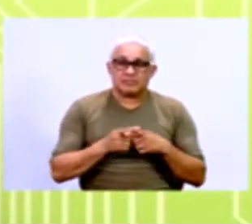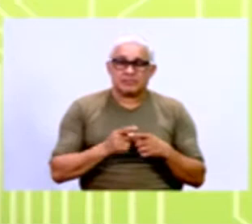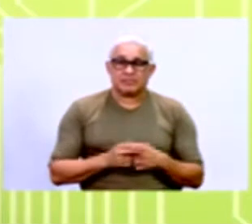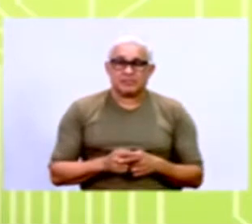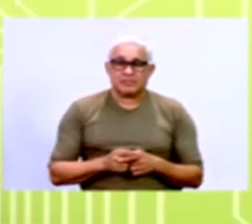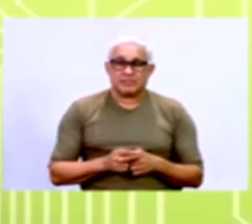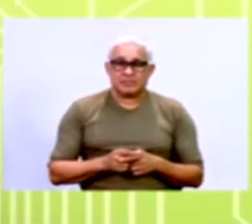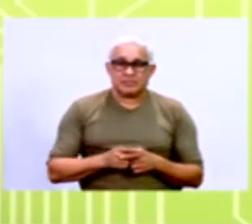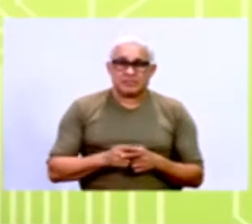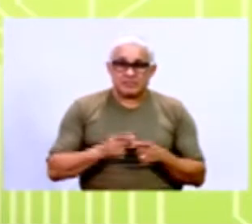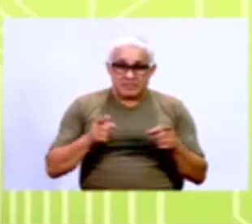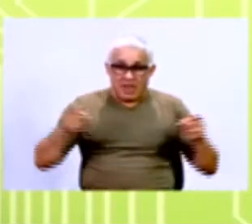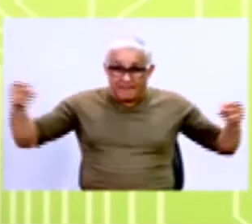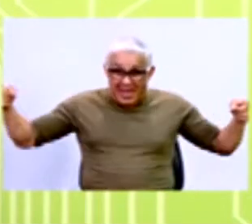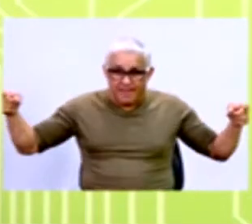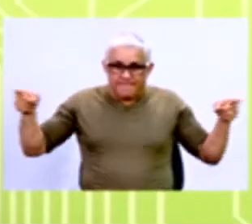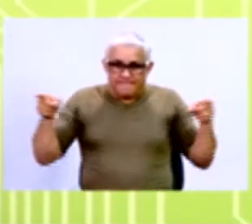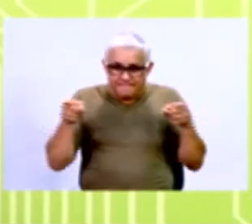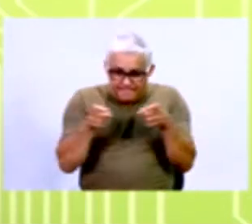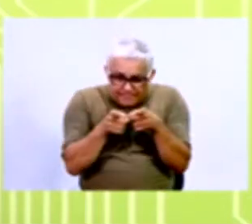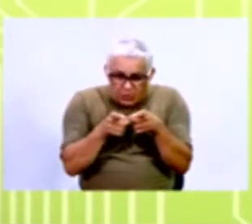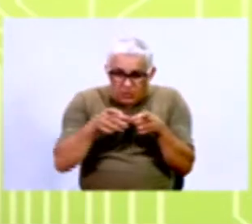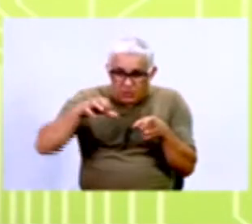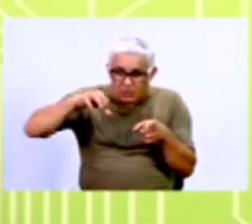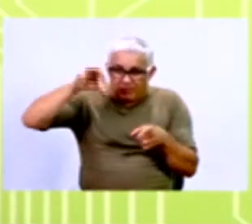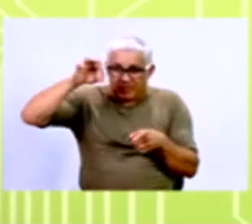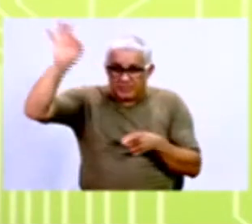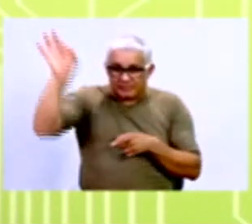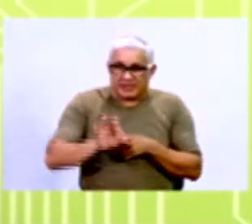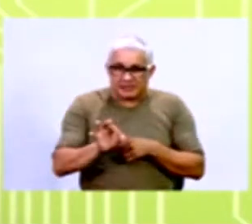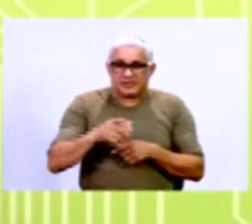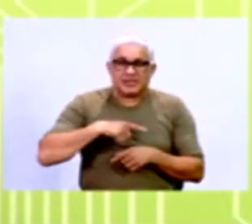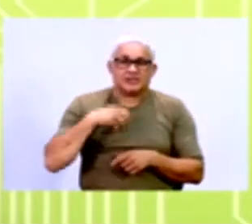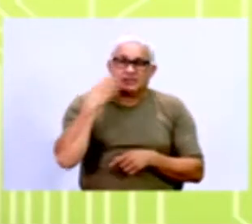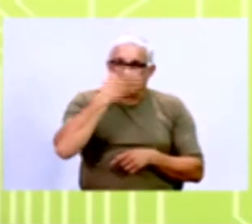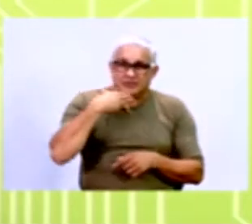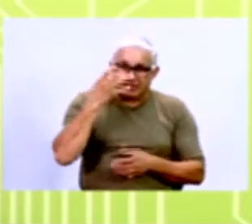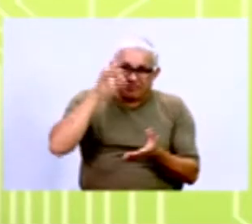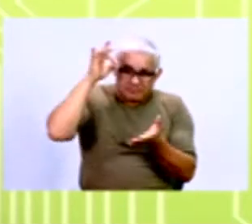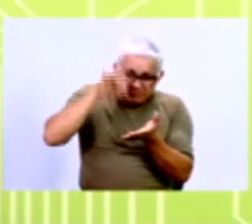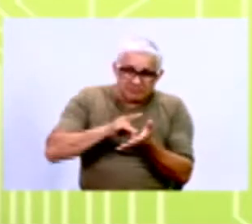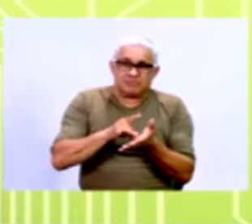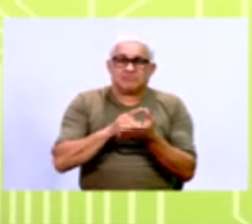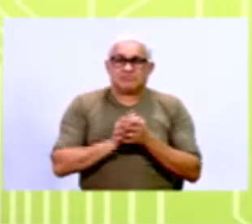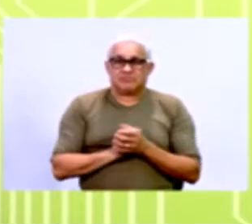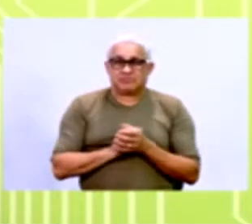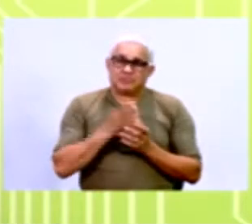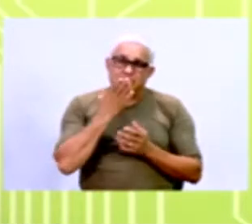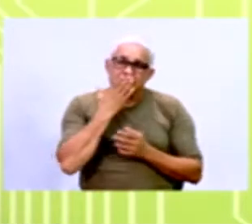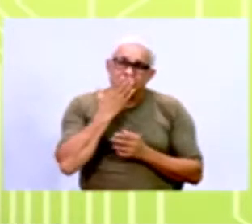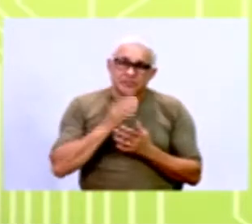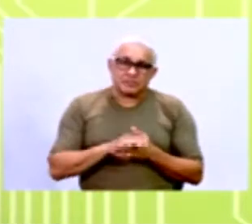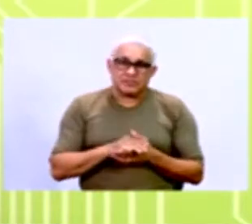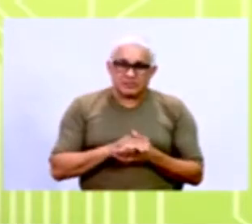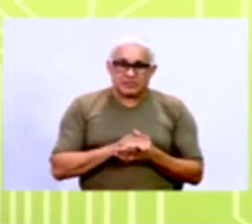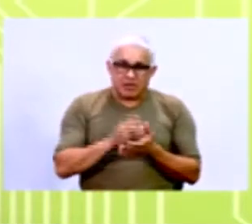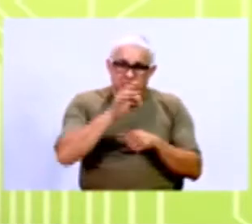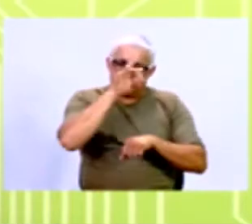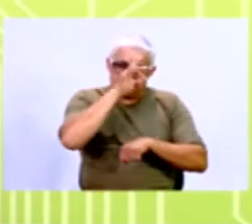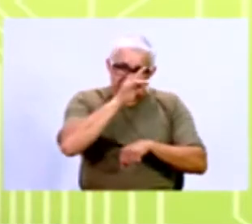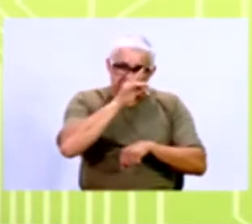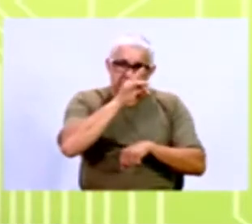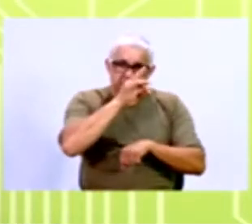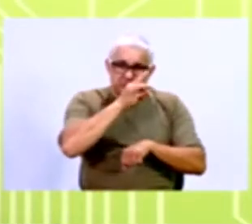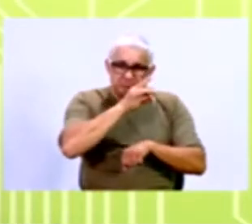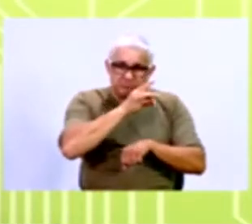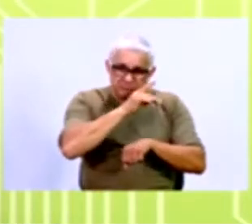o tamanho do arquivo em até 90%. Então, você tem lá uma música original num determinado formato, num formato puro, né, ela